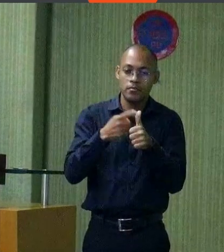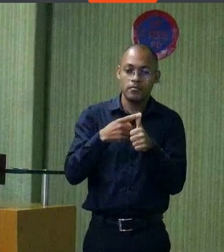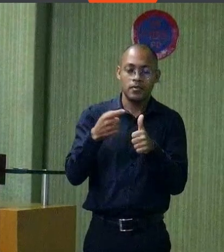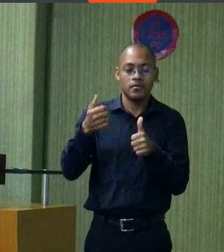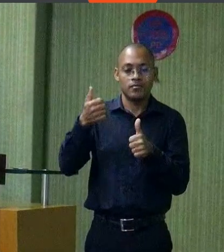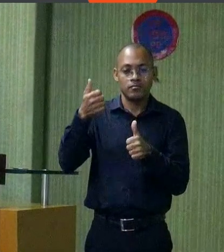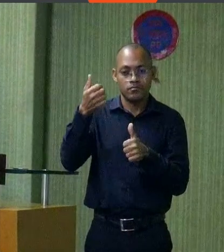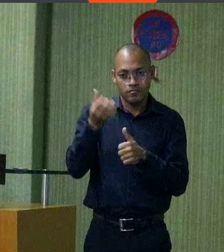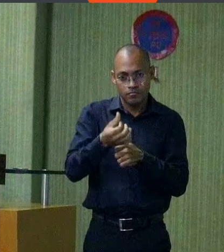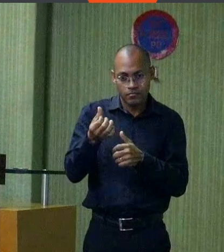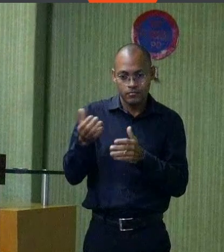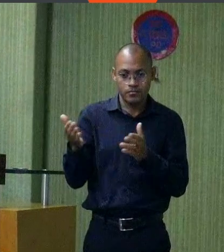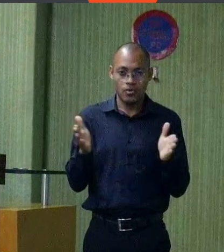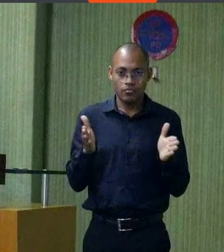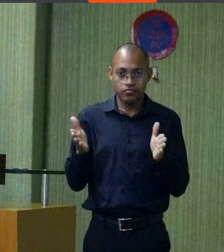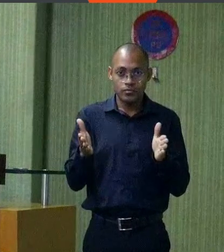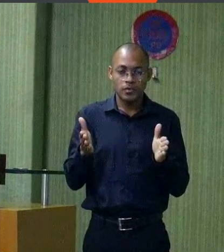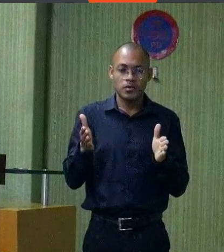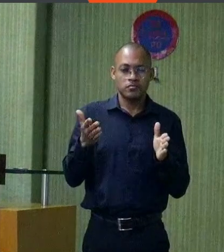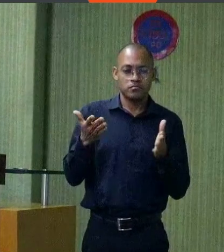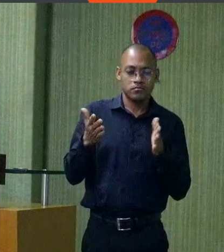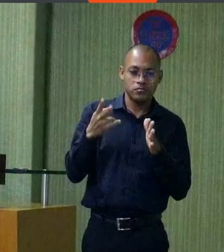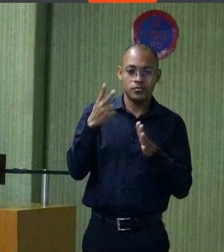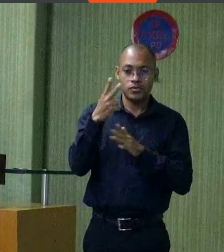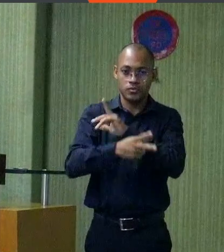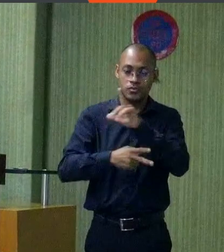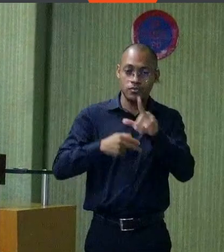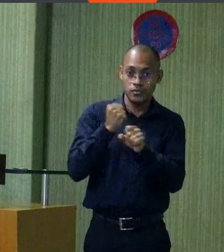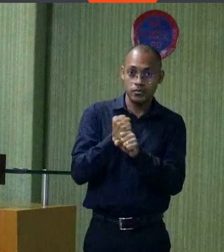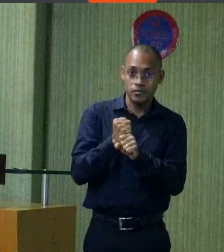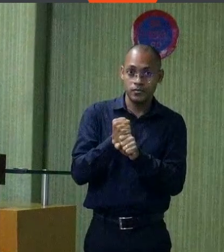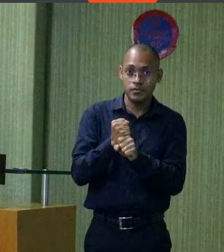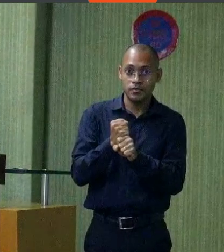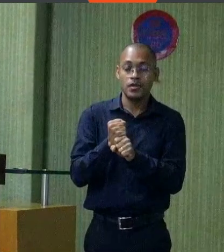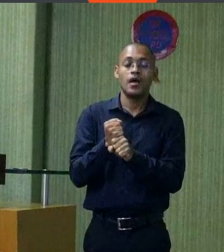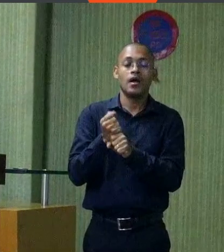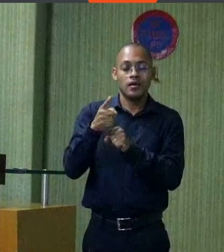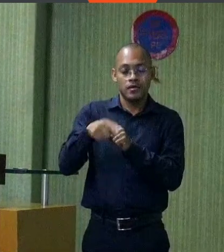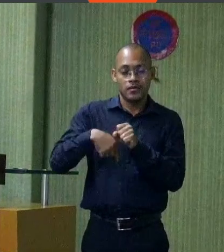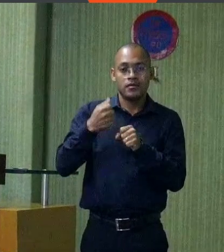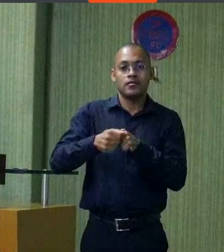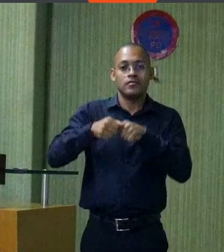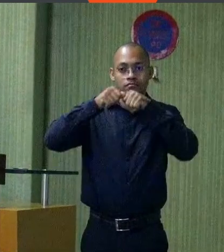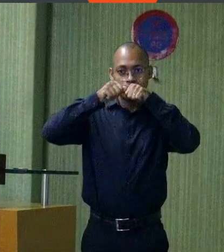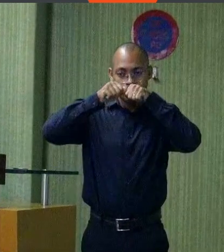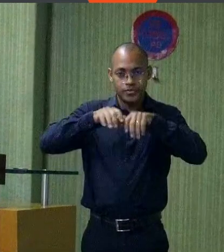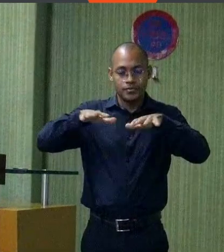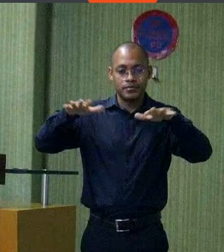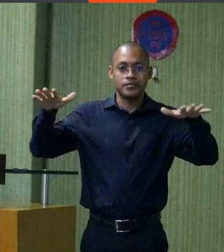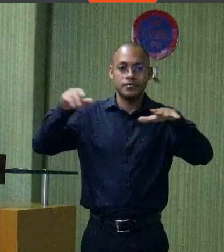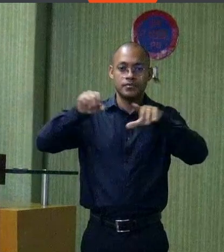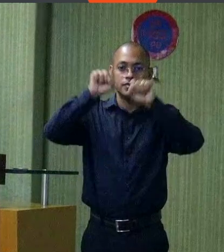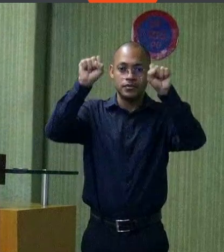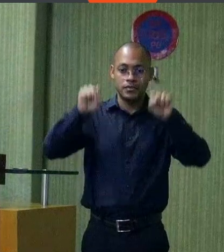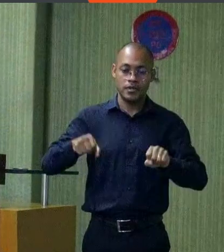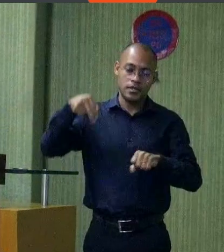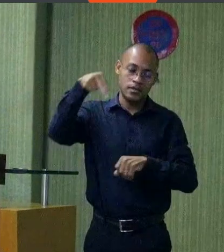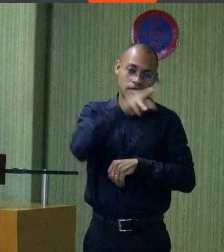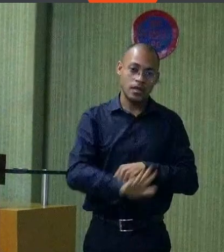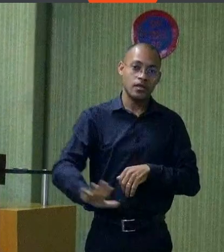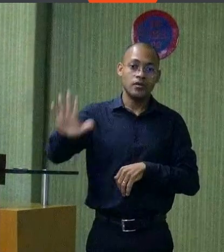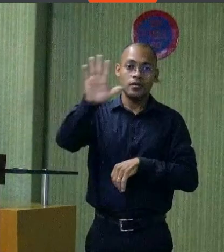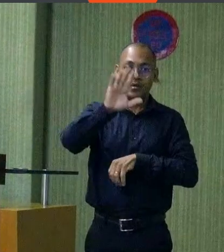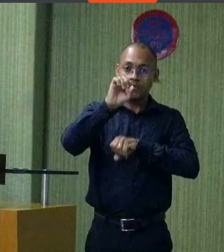Eh e no prazo de 2 anos contado da publicação será instituído o Sistema Nacional de Educação isso